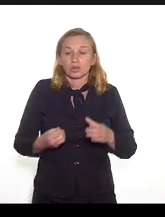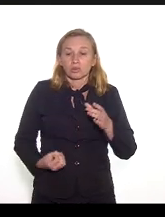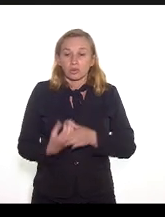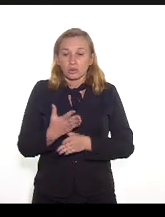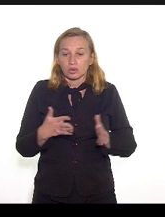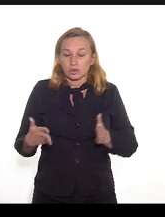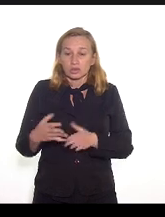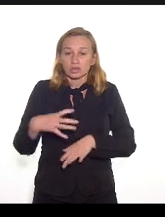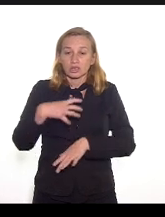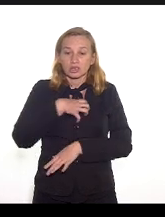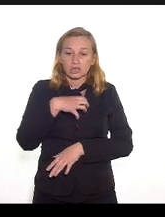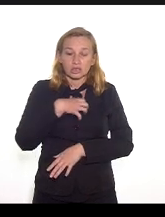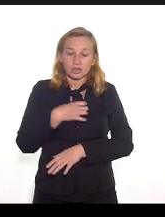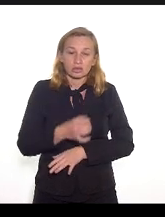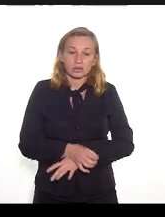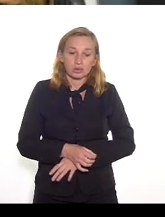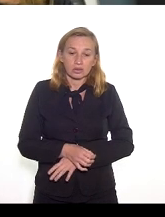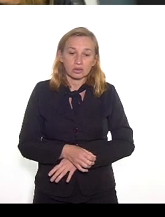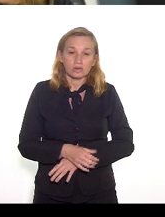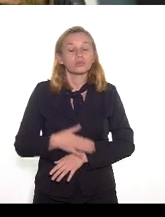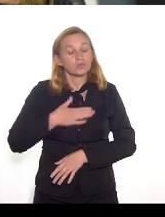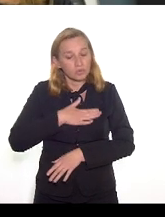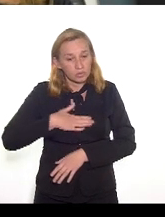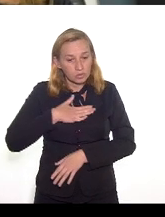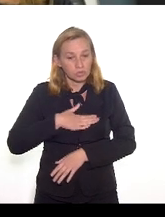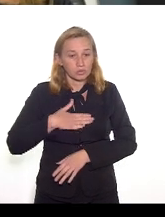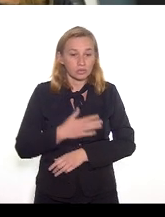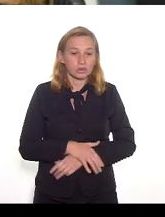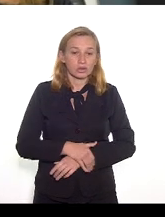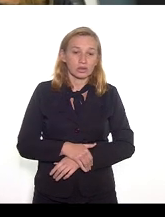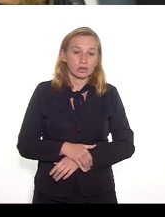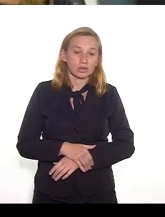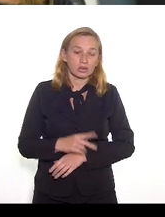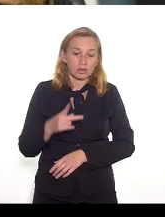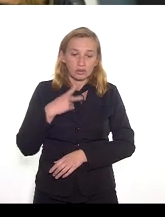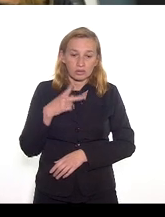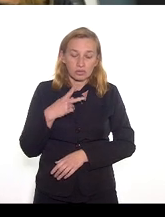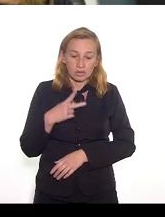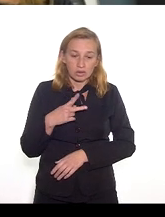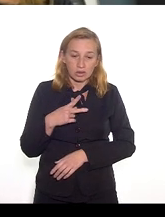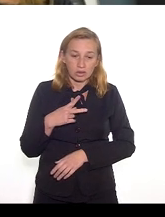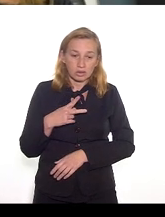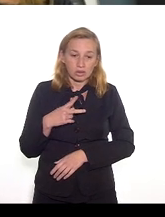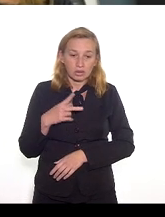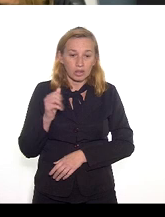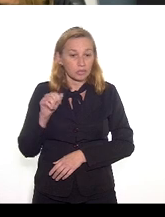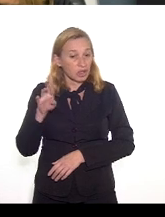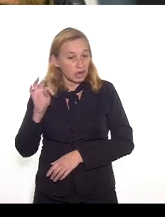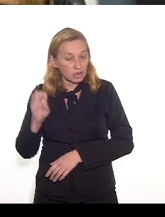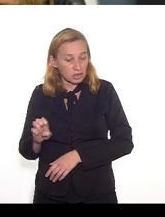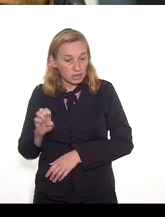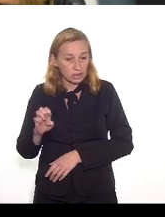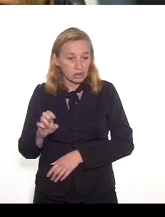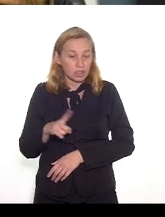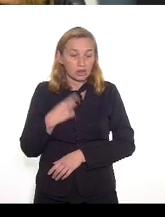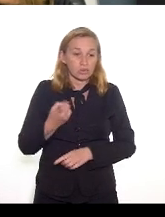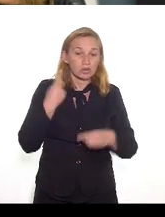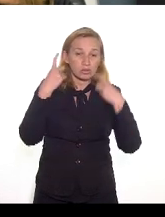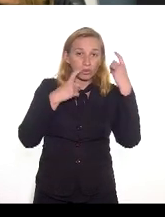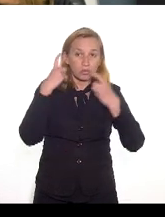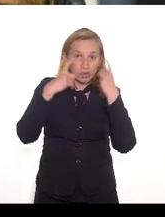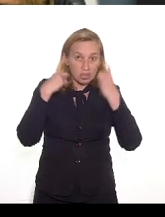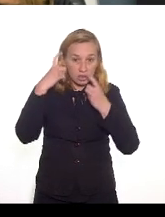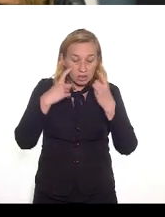E nesse sentido, a gente gostaria de colocar para o almirante Edésio a nossa